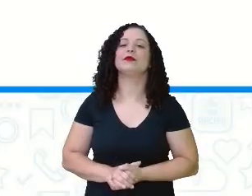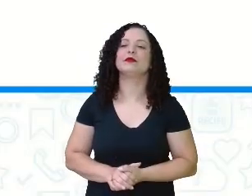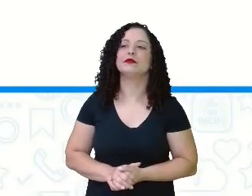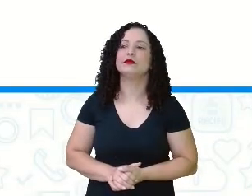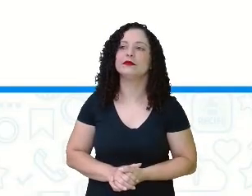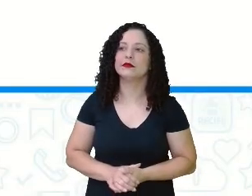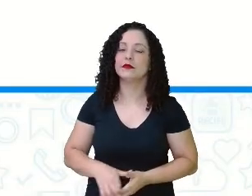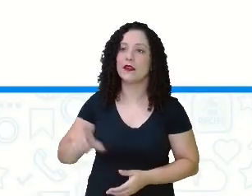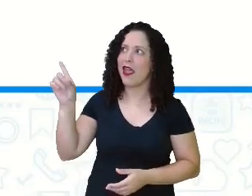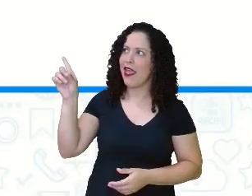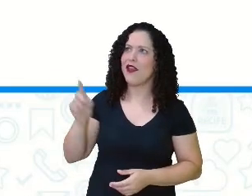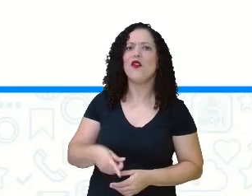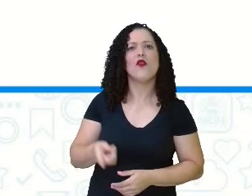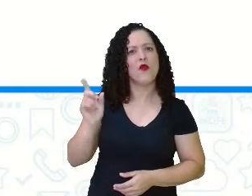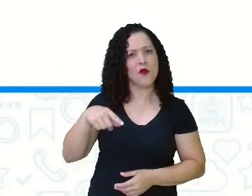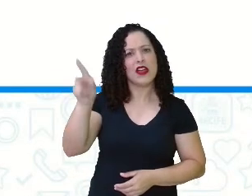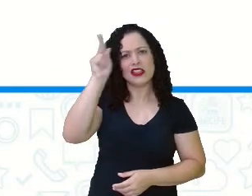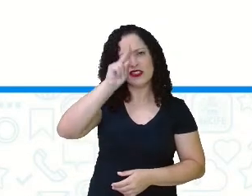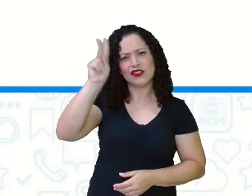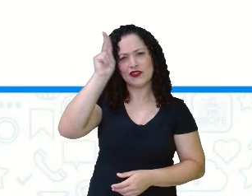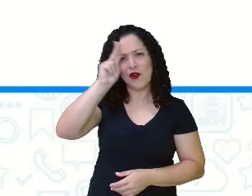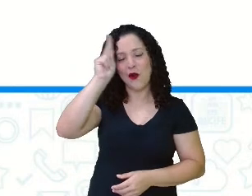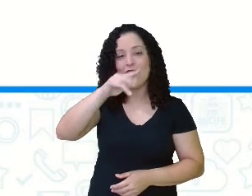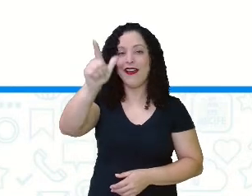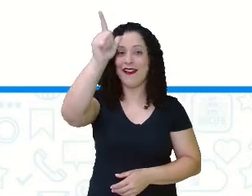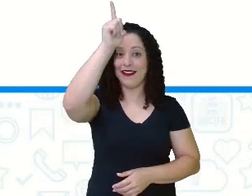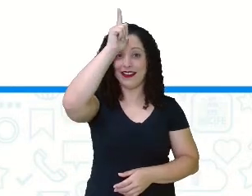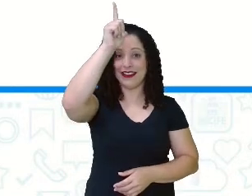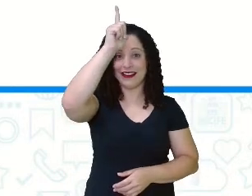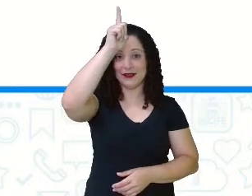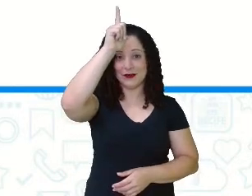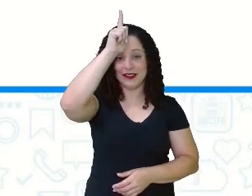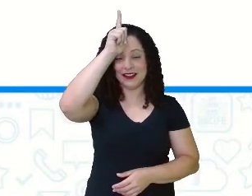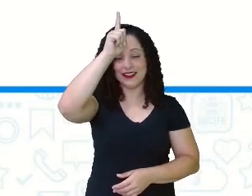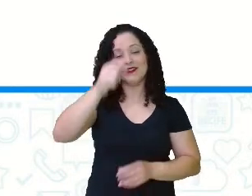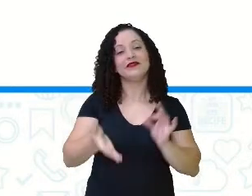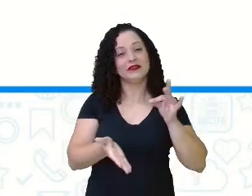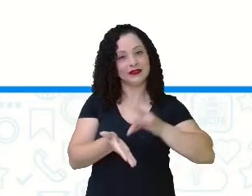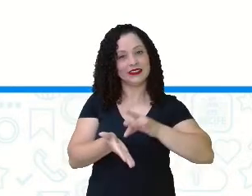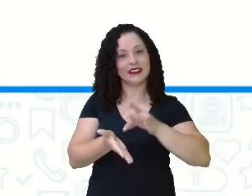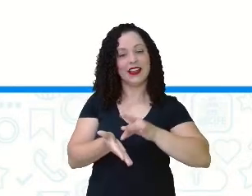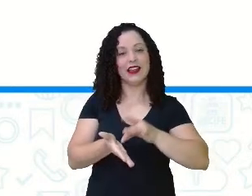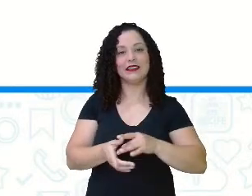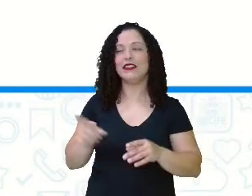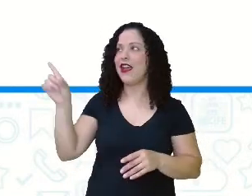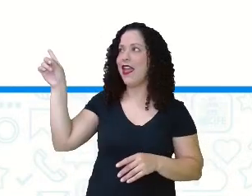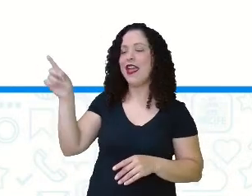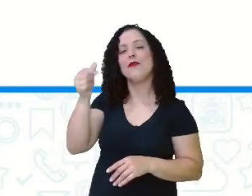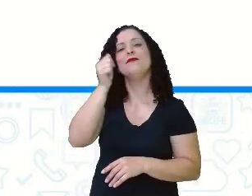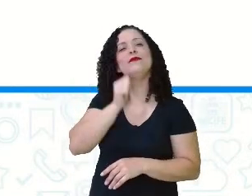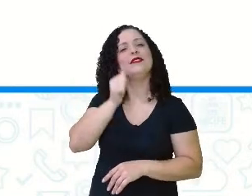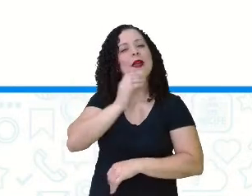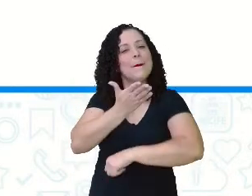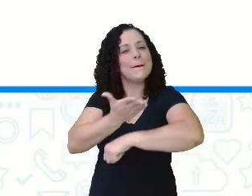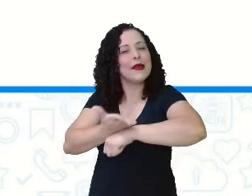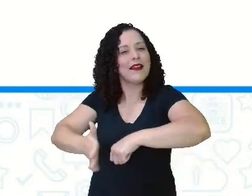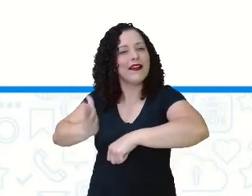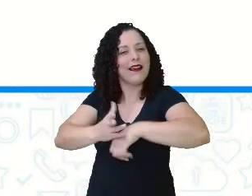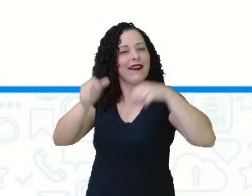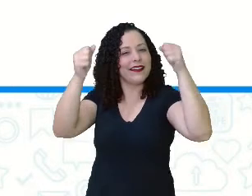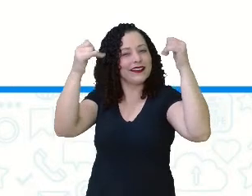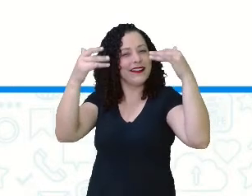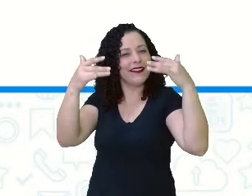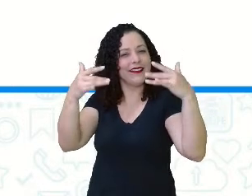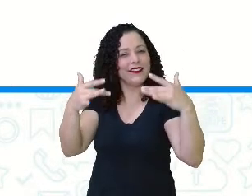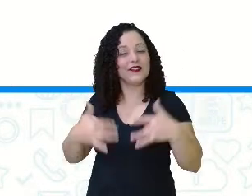conto alemão, você sabia disso? Olha, é cultura, muito bem. O Branca de Neve é um conto alemão do século